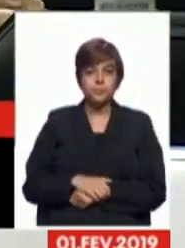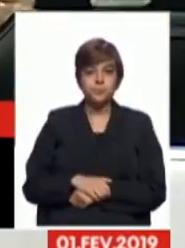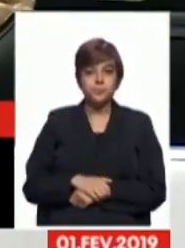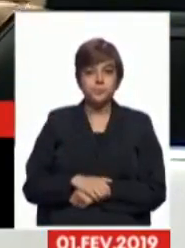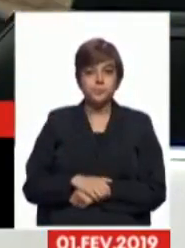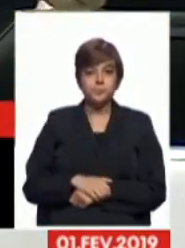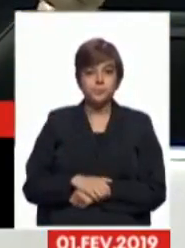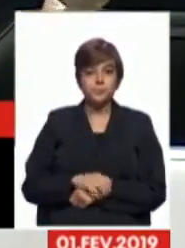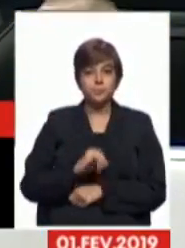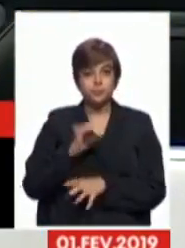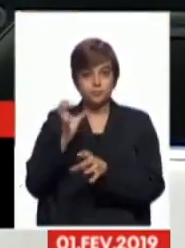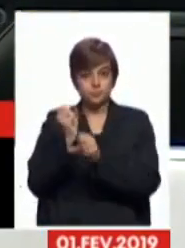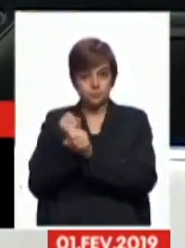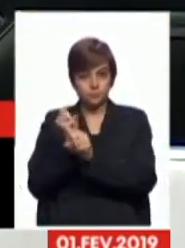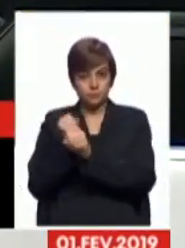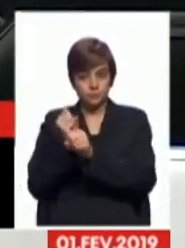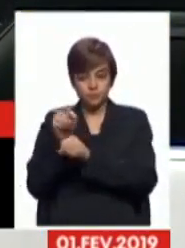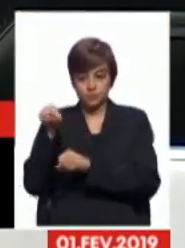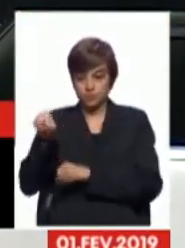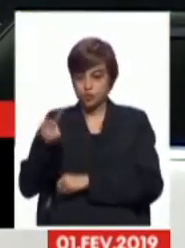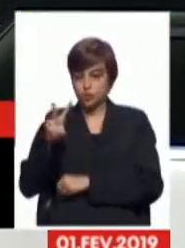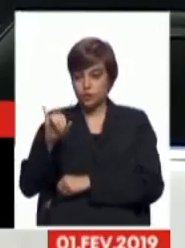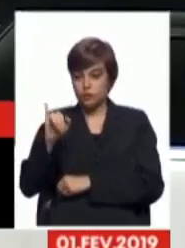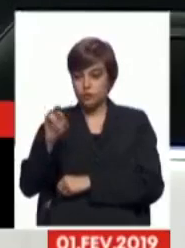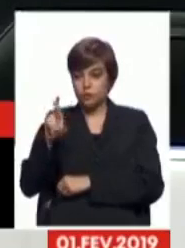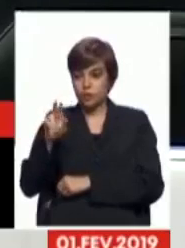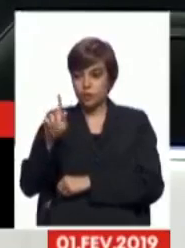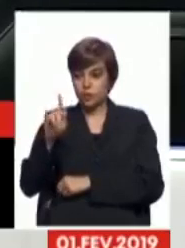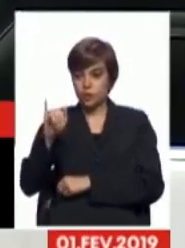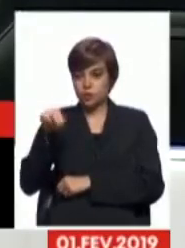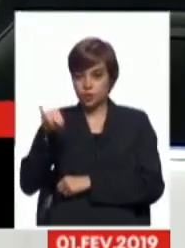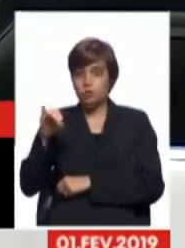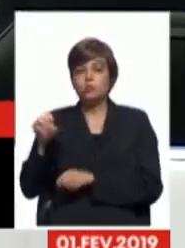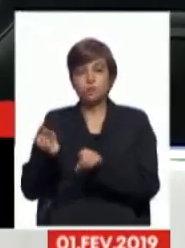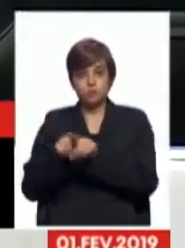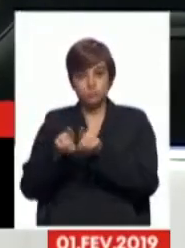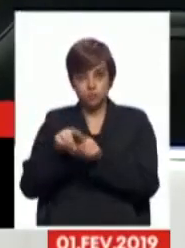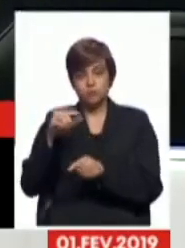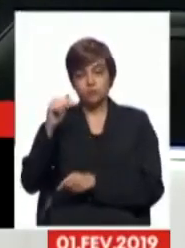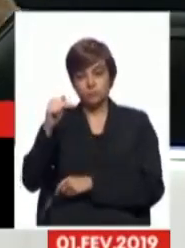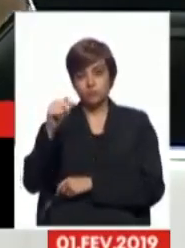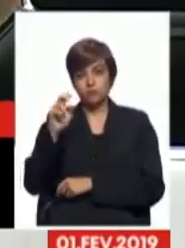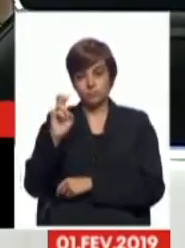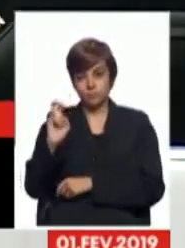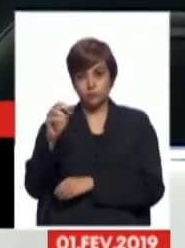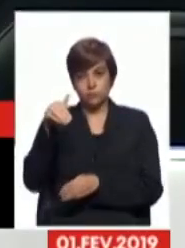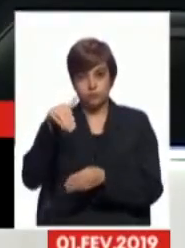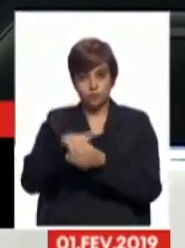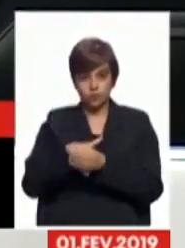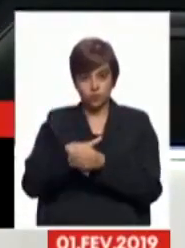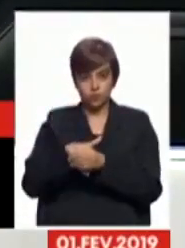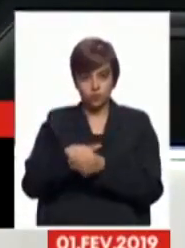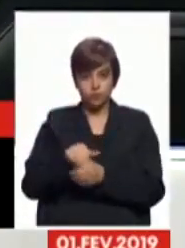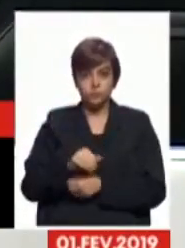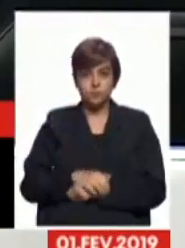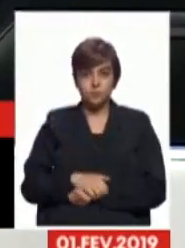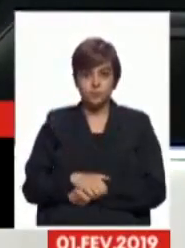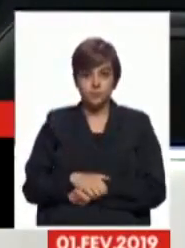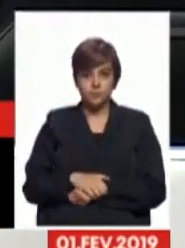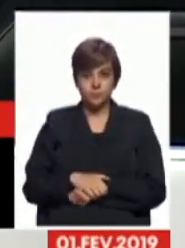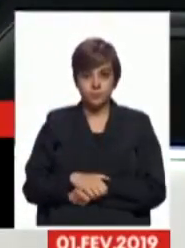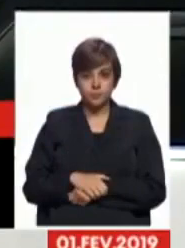Computando o voto do deputado Virgílio Guimarães, 75 votos. Vamos aguardar a autenticação. Presidente, consiga meu voto